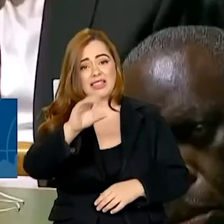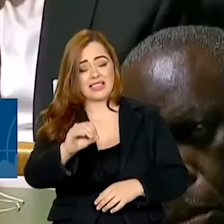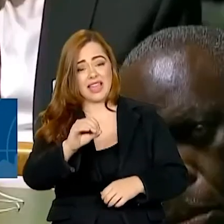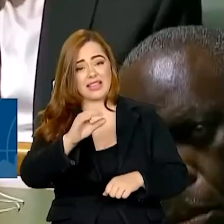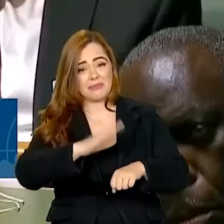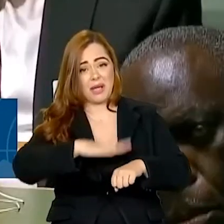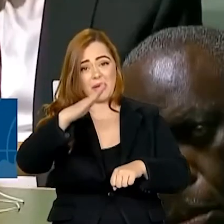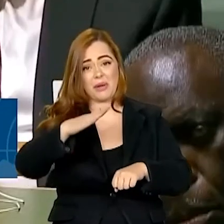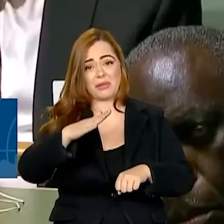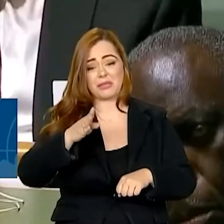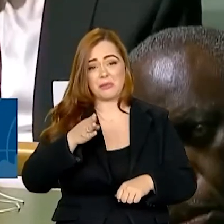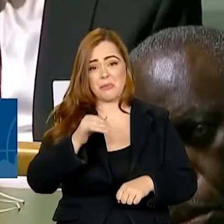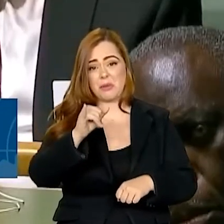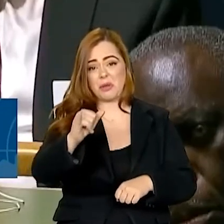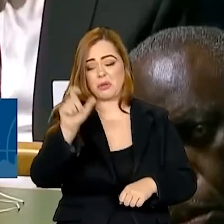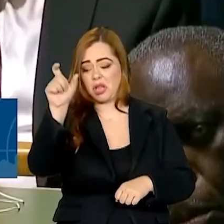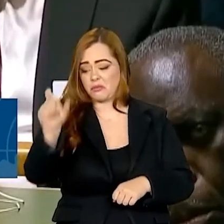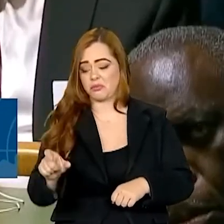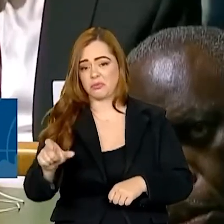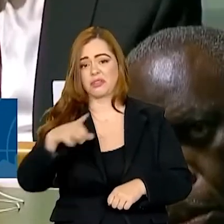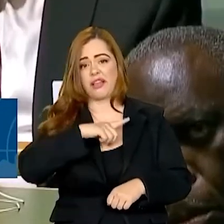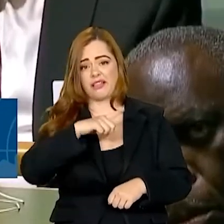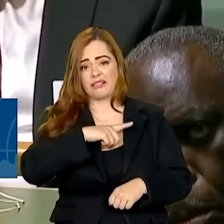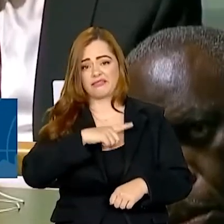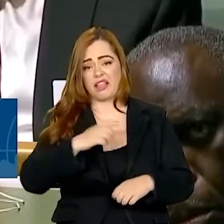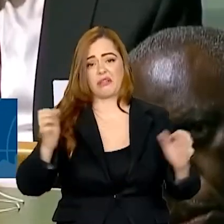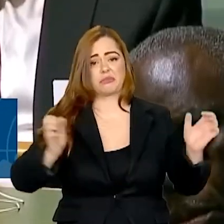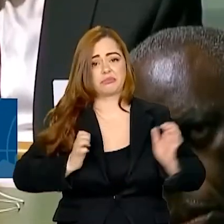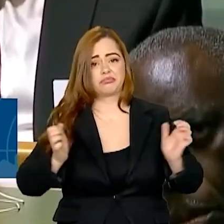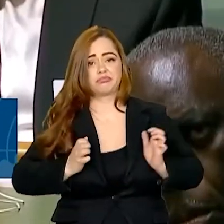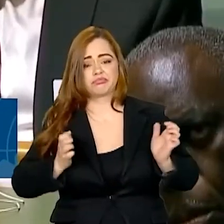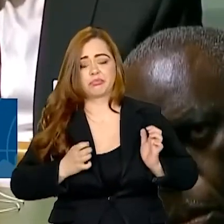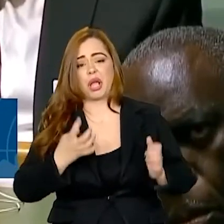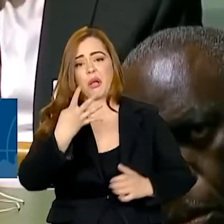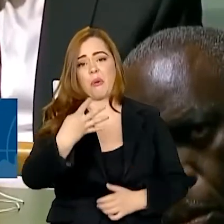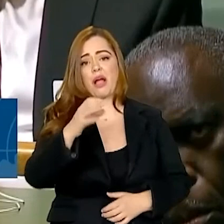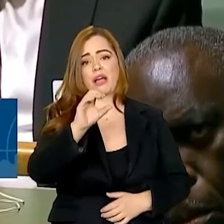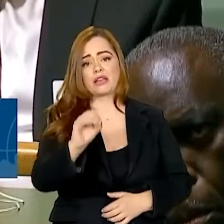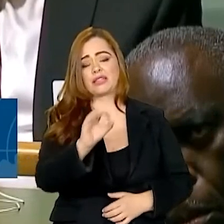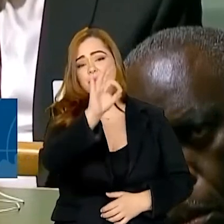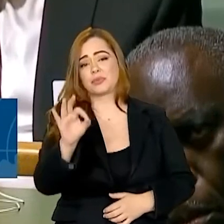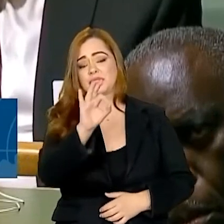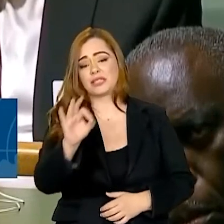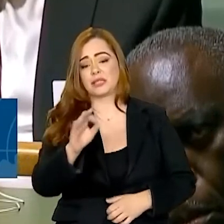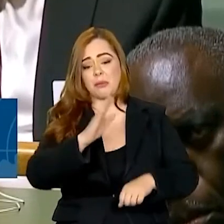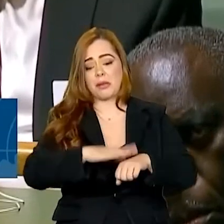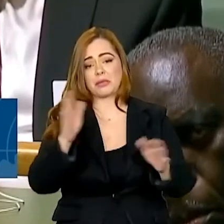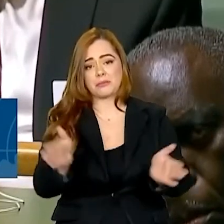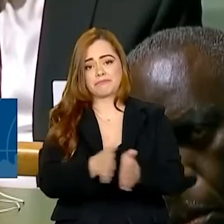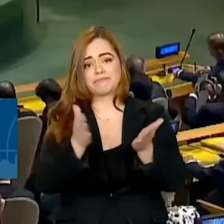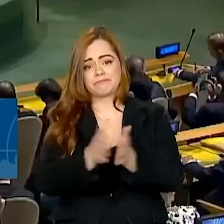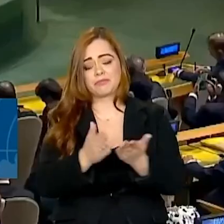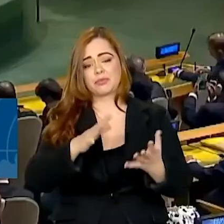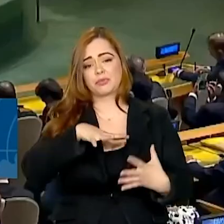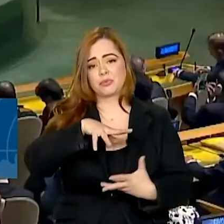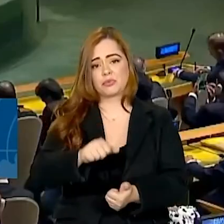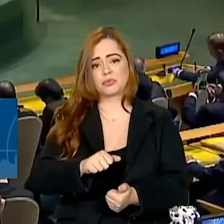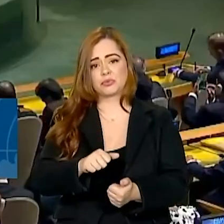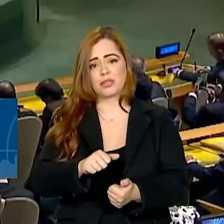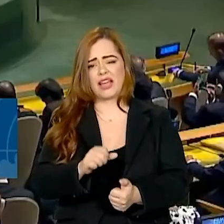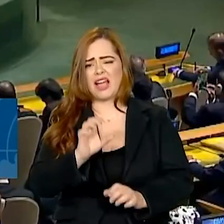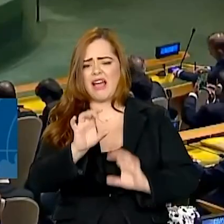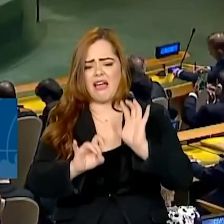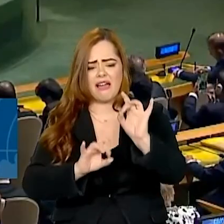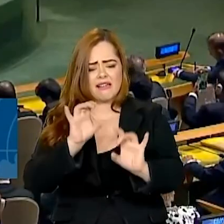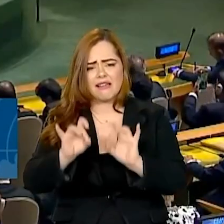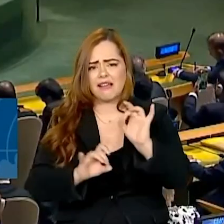Os 10 maiores bilionários possuem mais riqueza que os 40% mais pobres da humanidade. O destino de cada criança